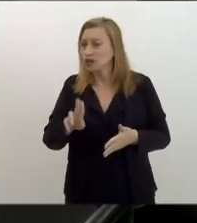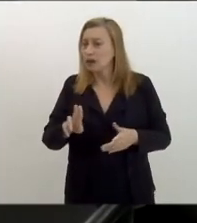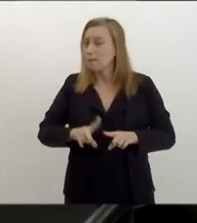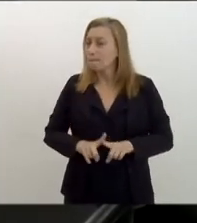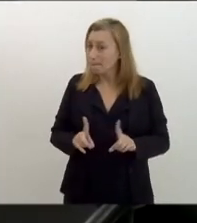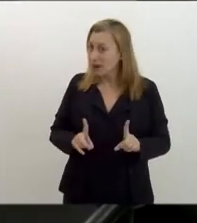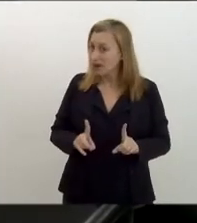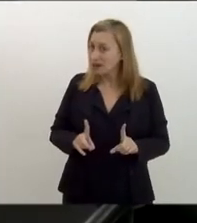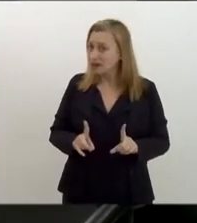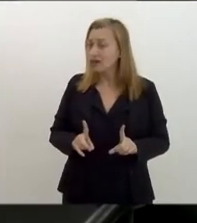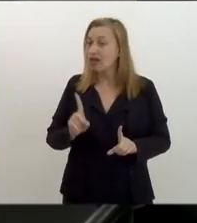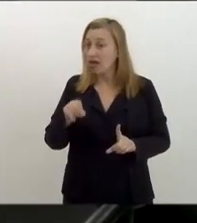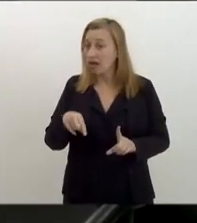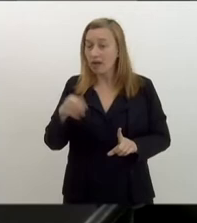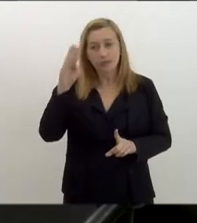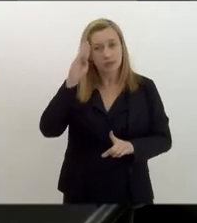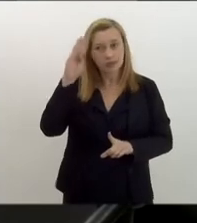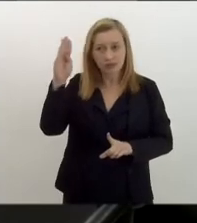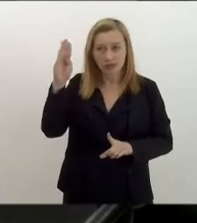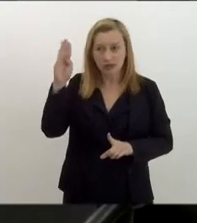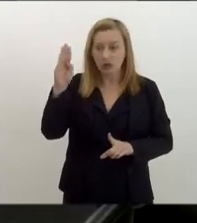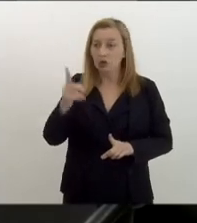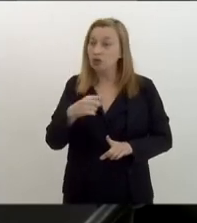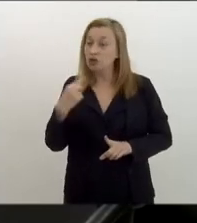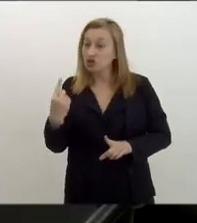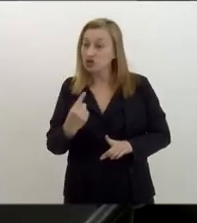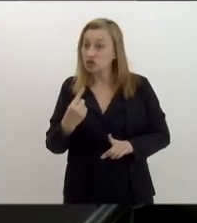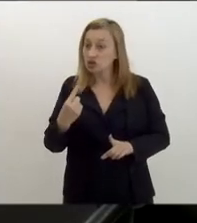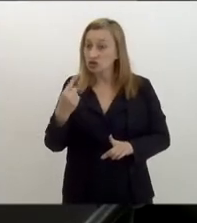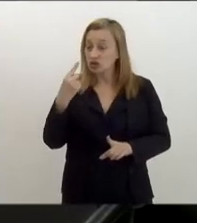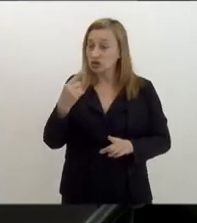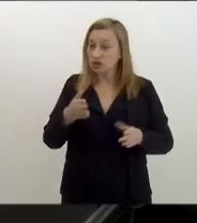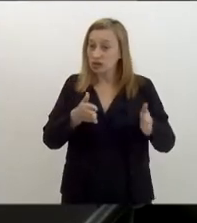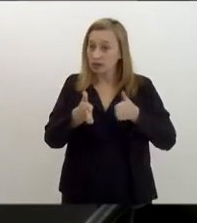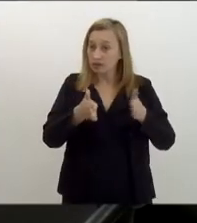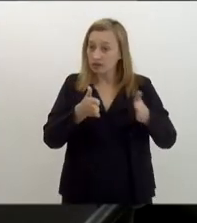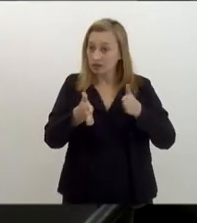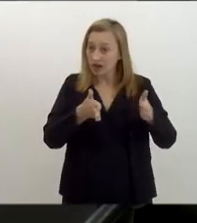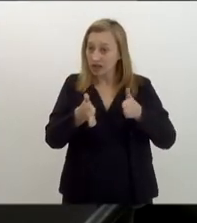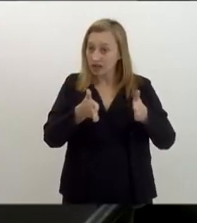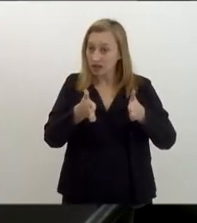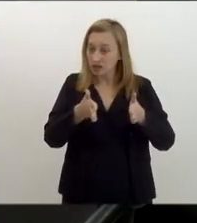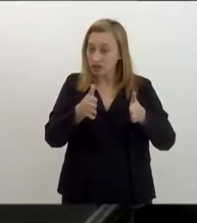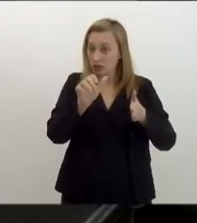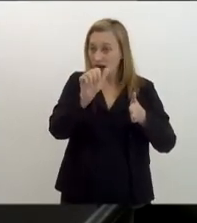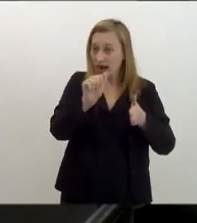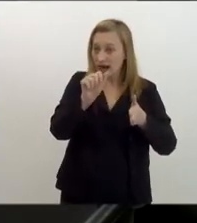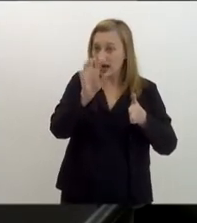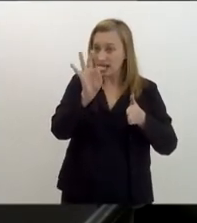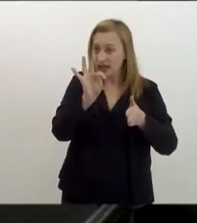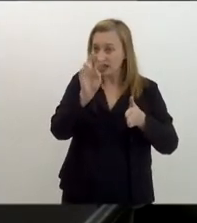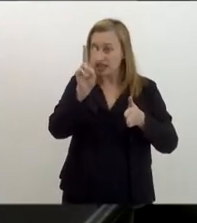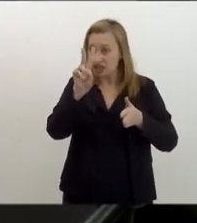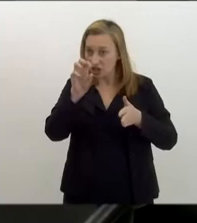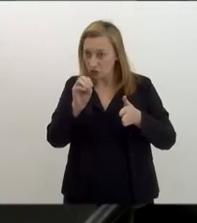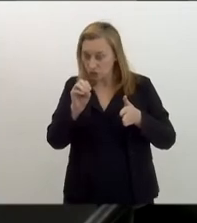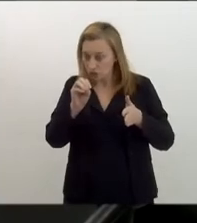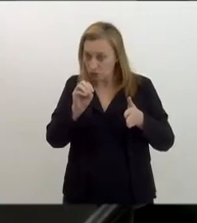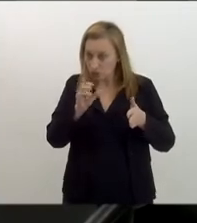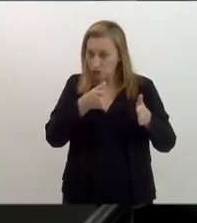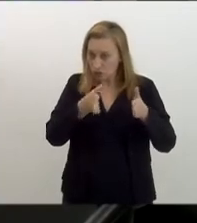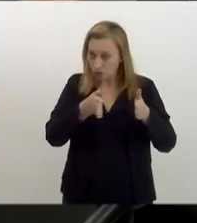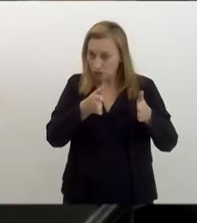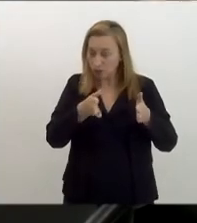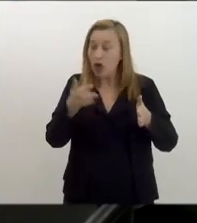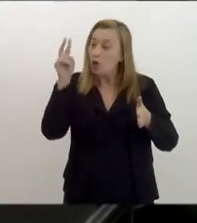mas essa é uma prioridade quando a gente passa por Aquela fase ainda no ativo Oi e